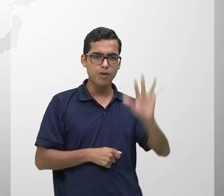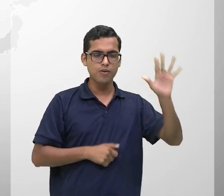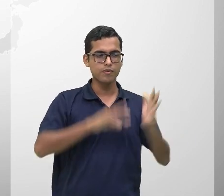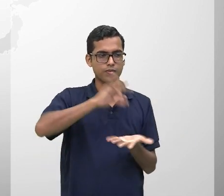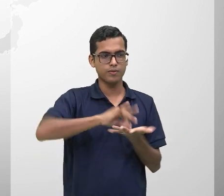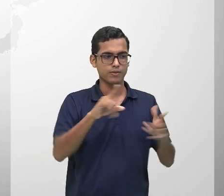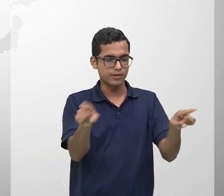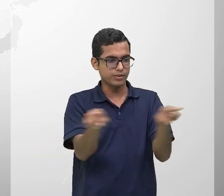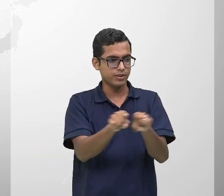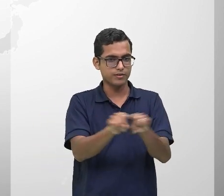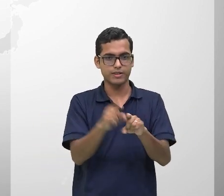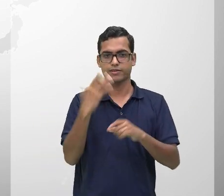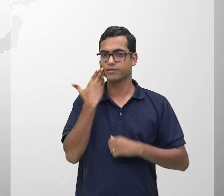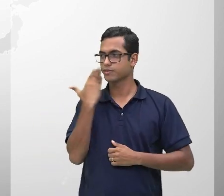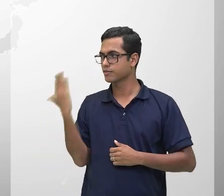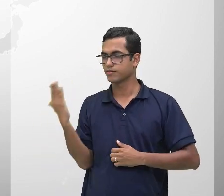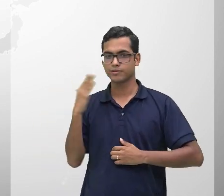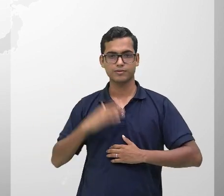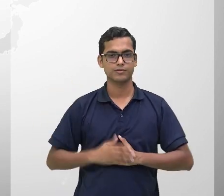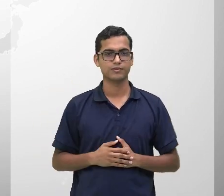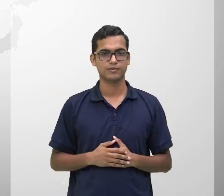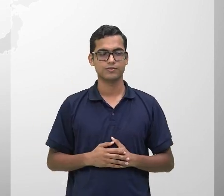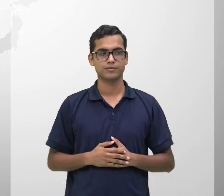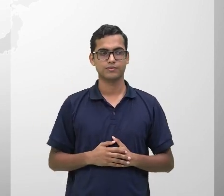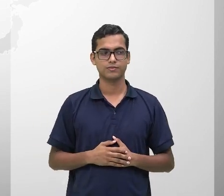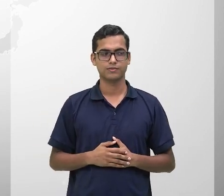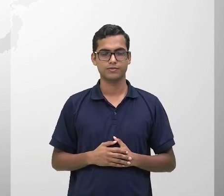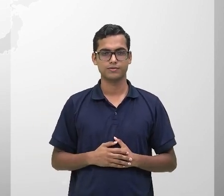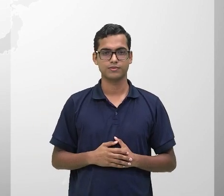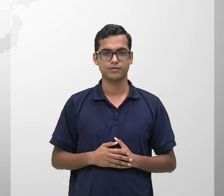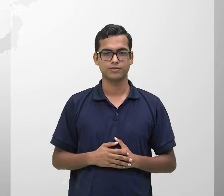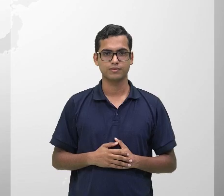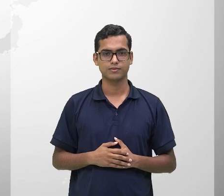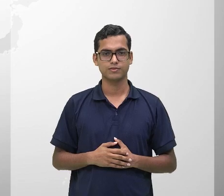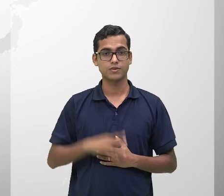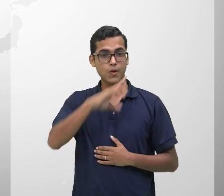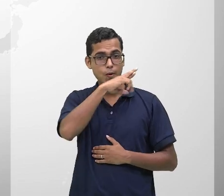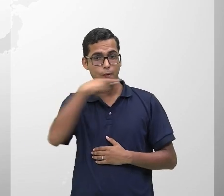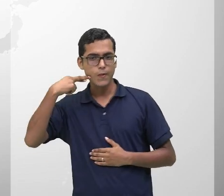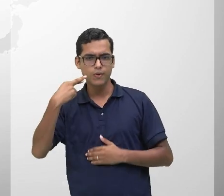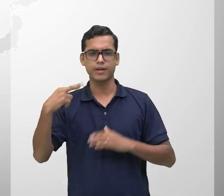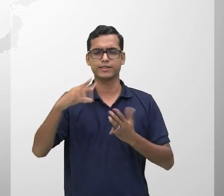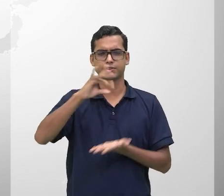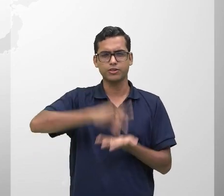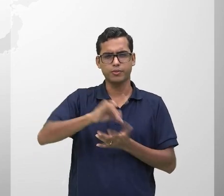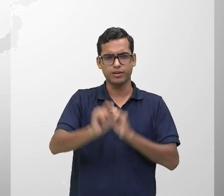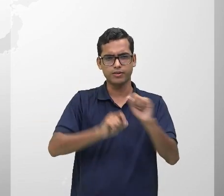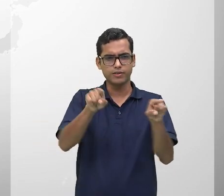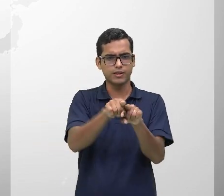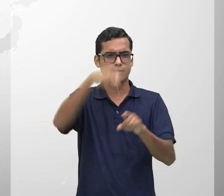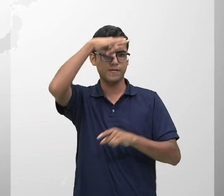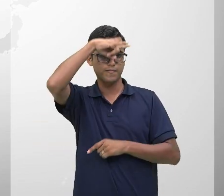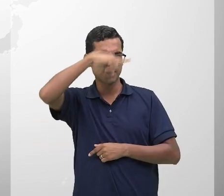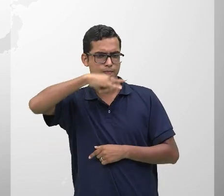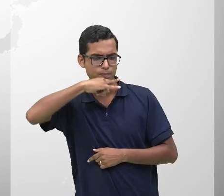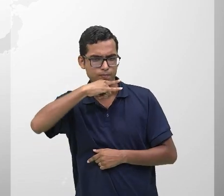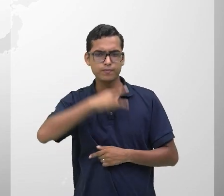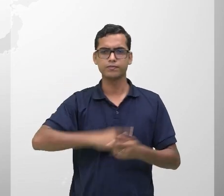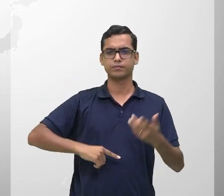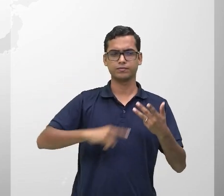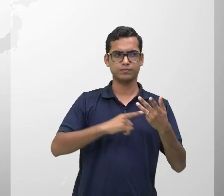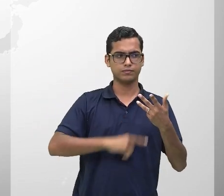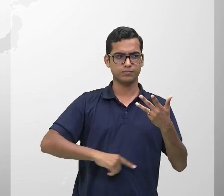parte da Europa. Mas também teremos países da Ásia, a maior parte da Rússia, né? Cazaquistão,